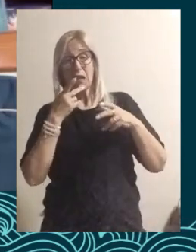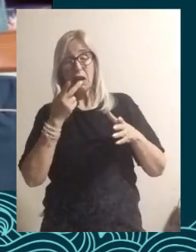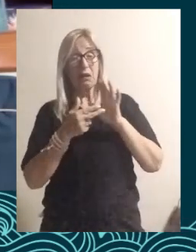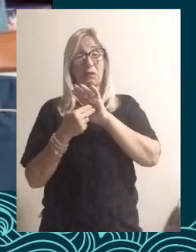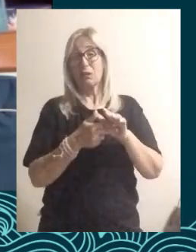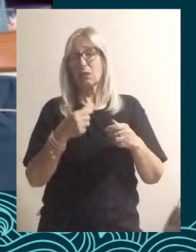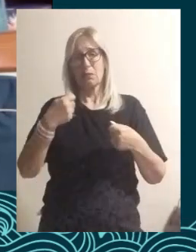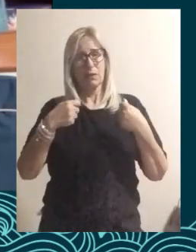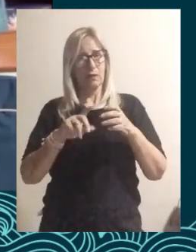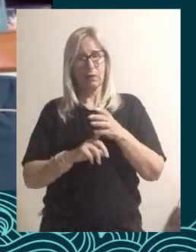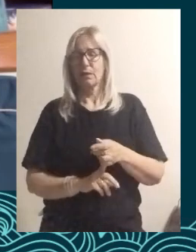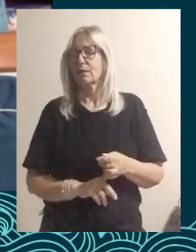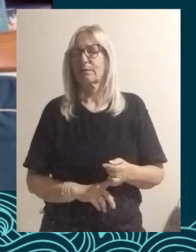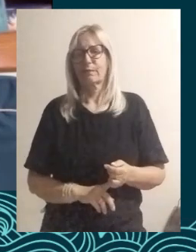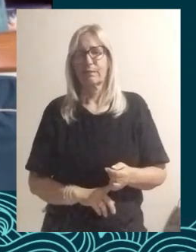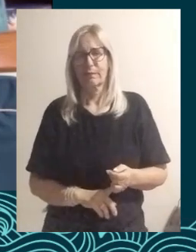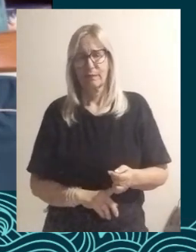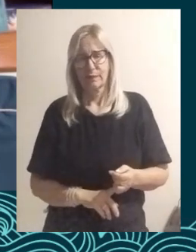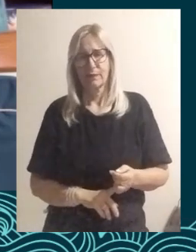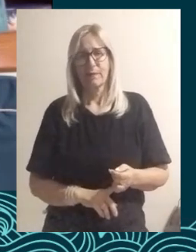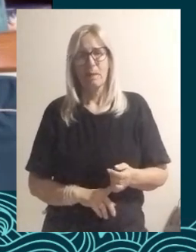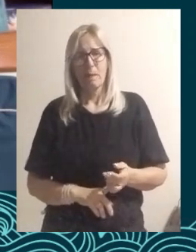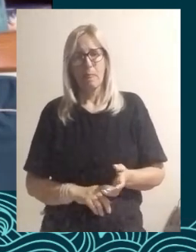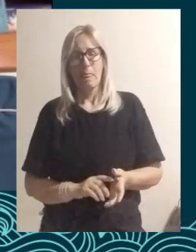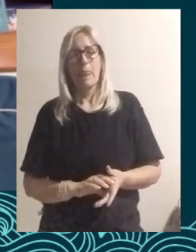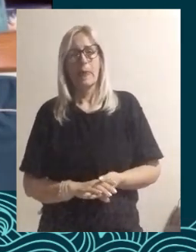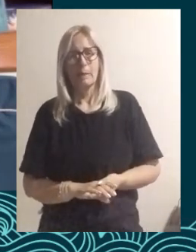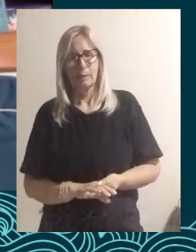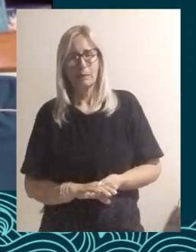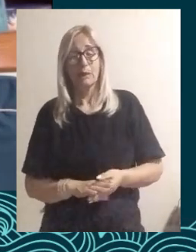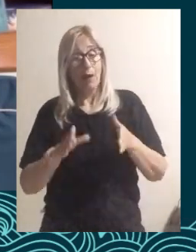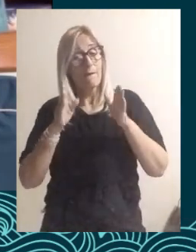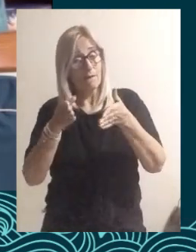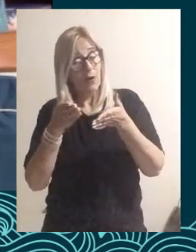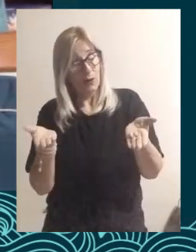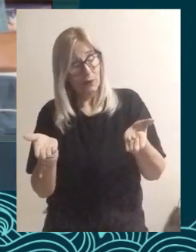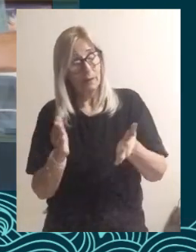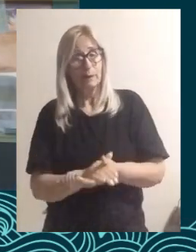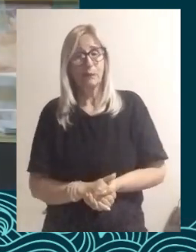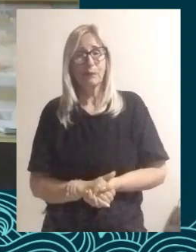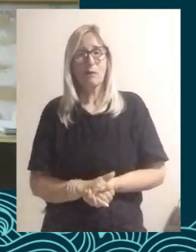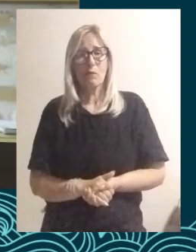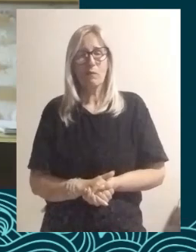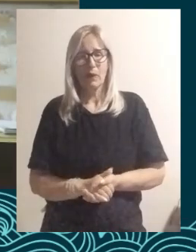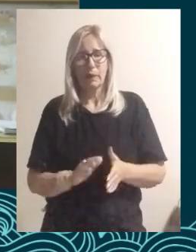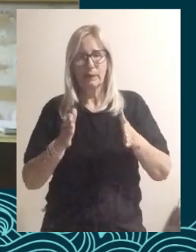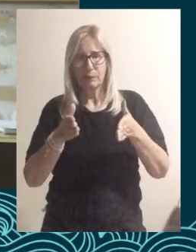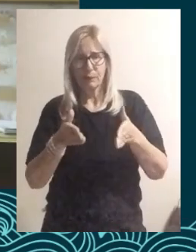jeans, como é bonita a calça jeans que vocês já têm, vocês não precisam de outra. Vai sempre ser: olha a Então, é o nova, o novo foco, né?